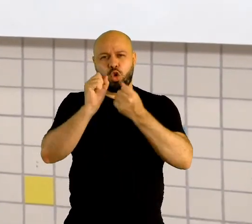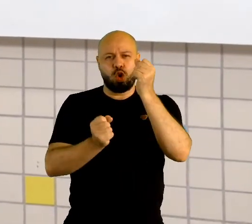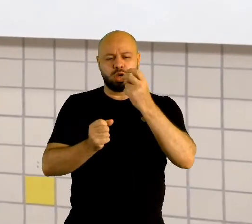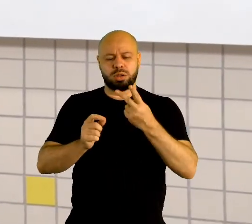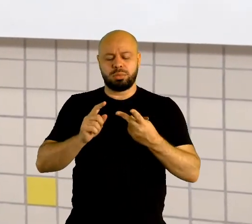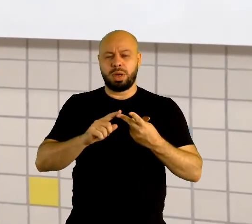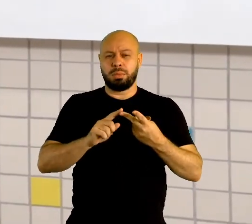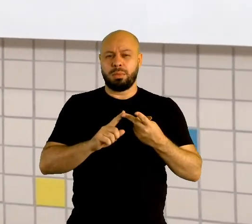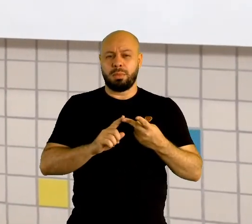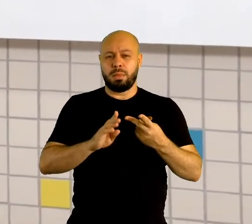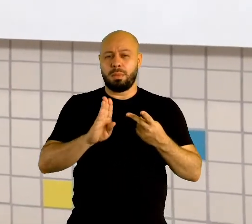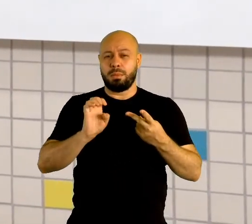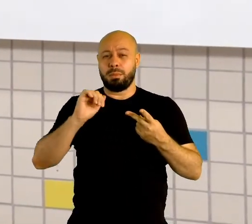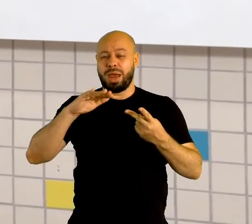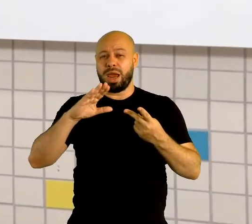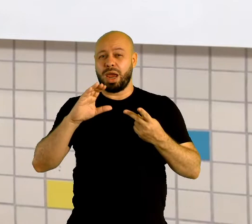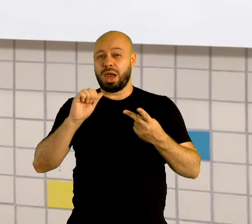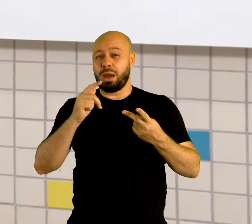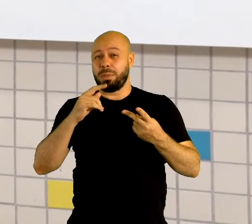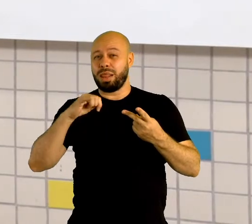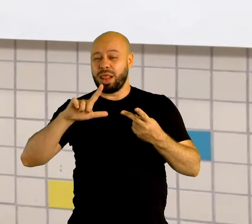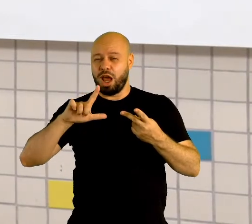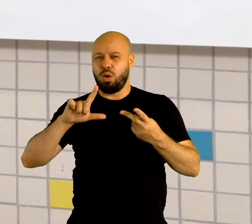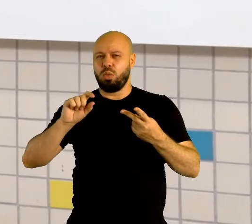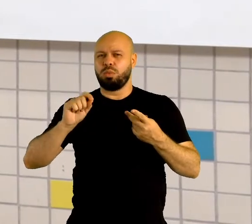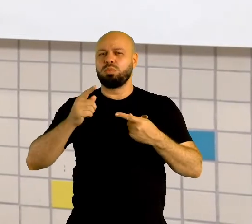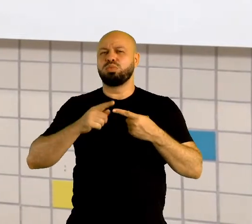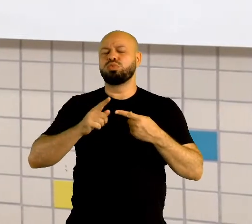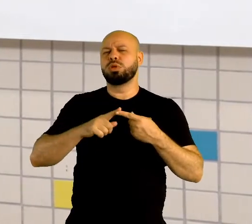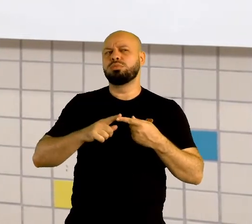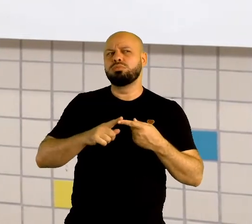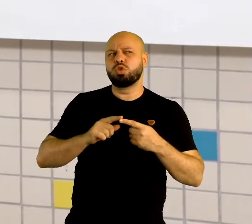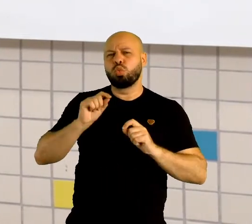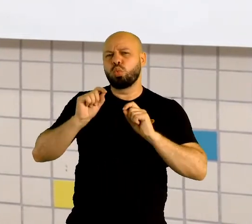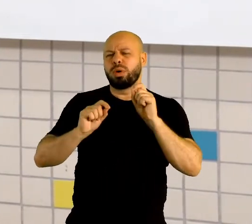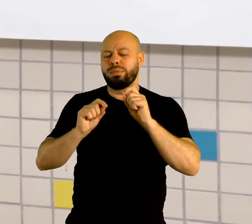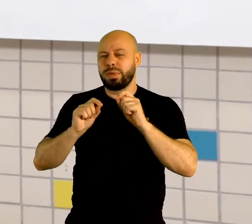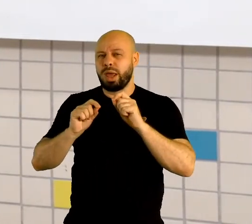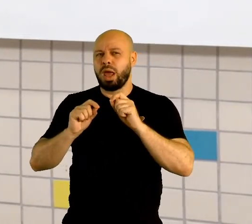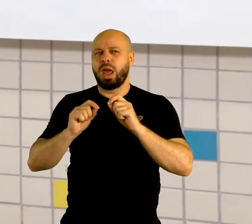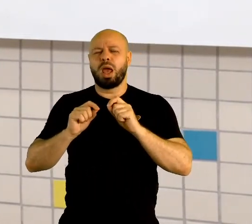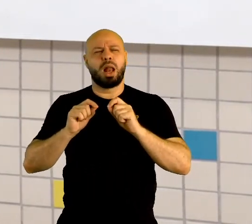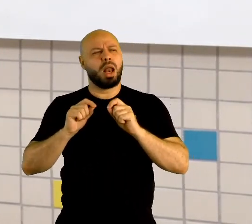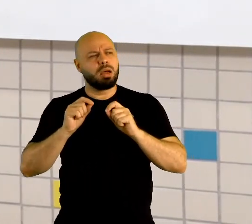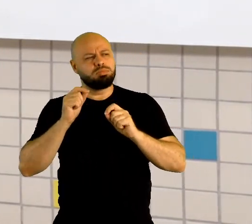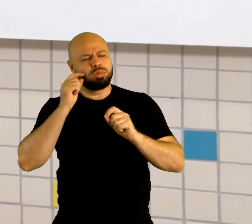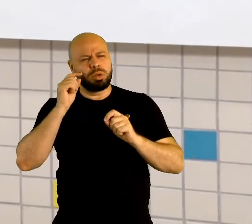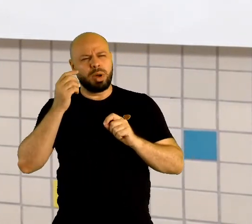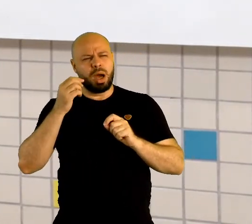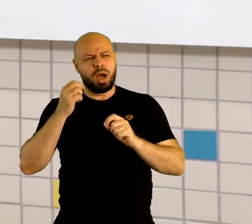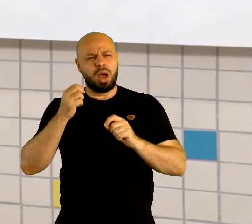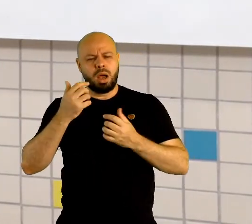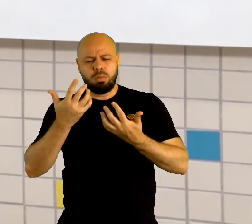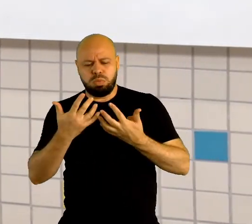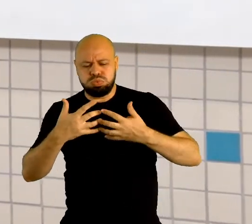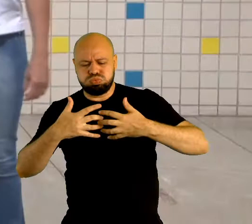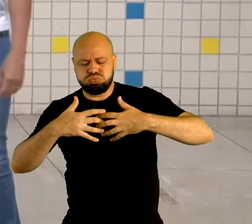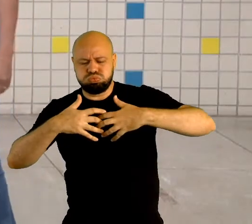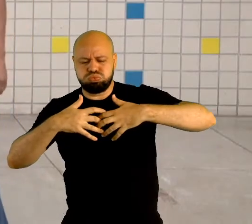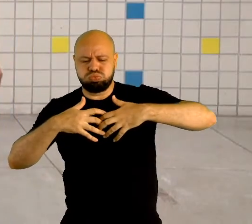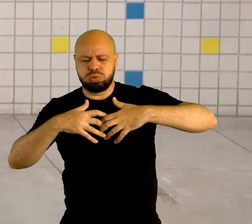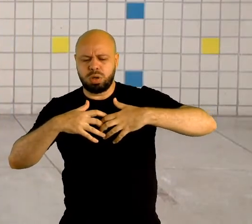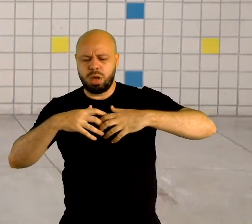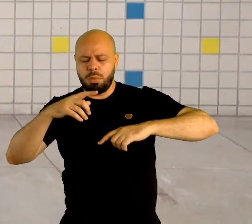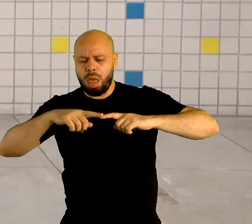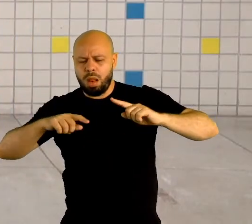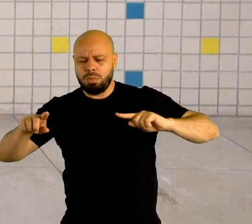muito importante porque ela é responsável pela produção de equipamentos que vão ser utilizados